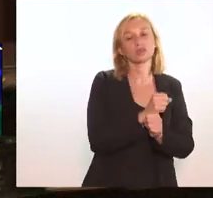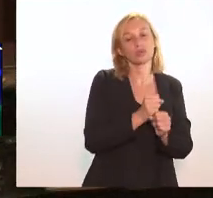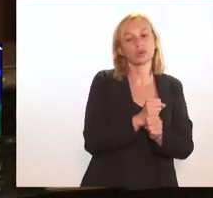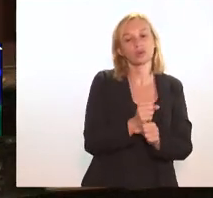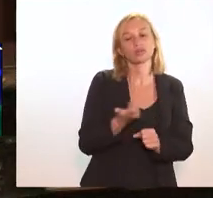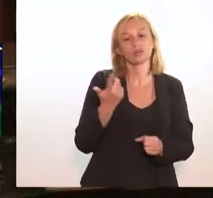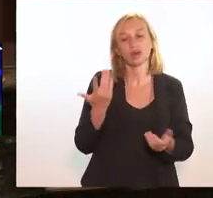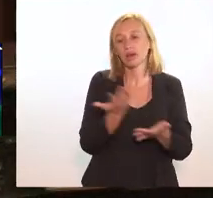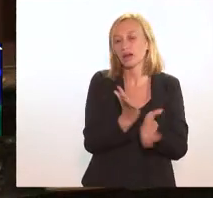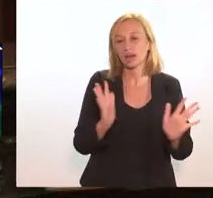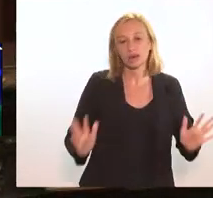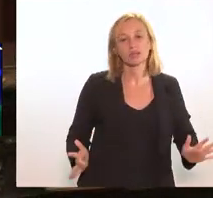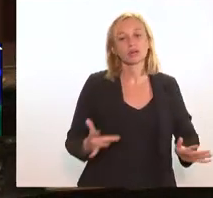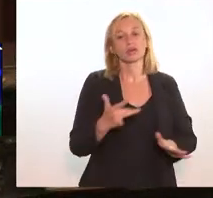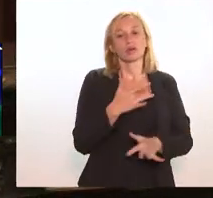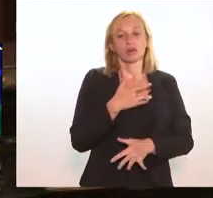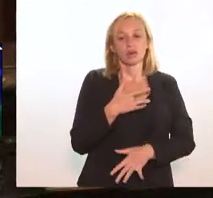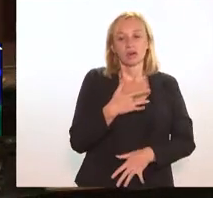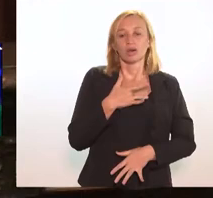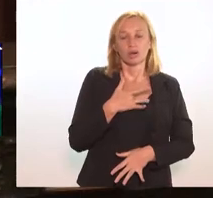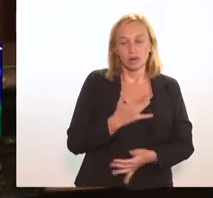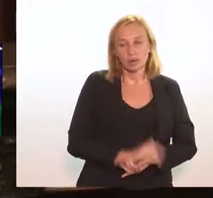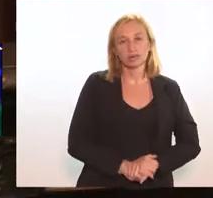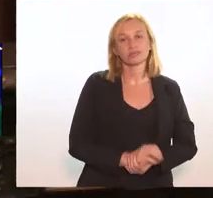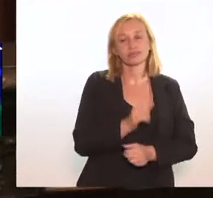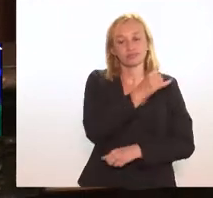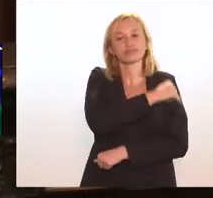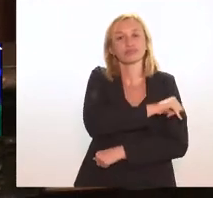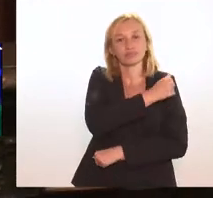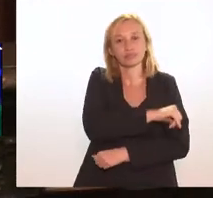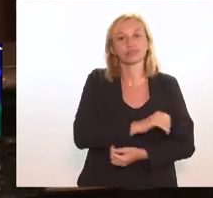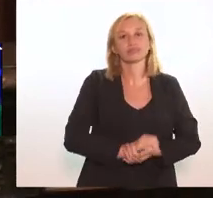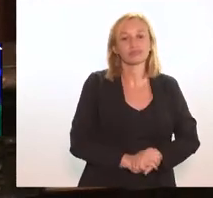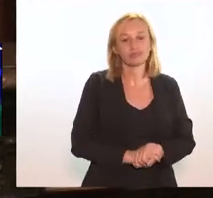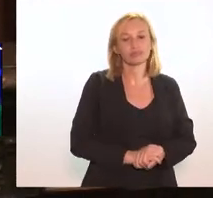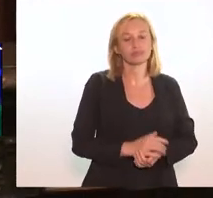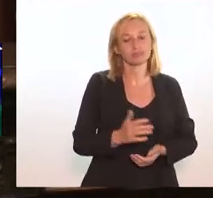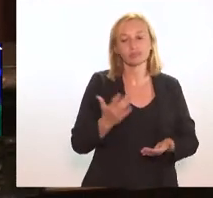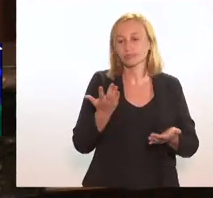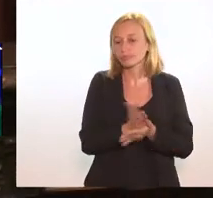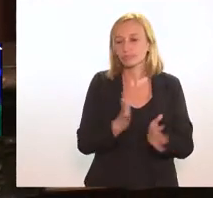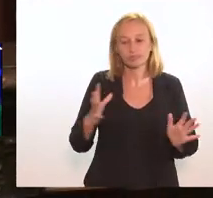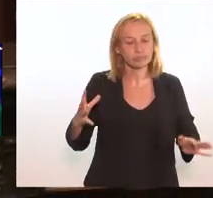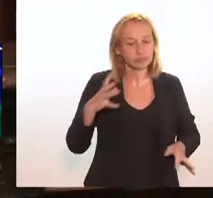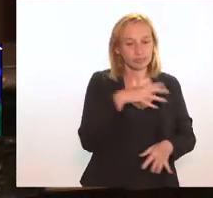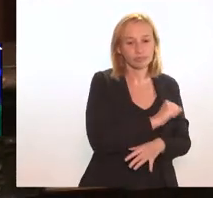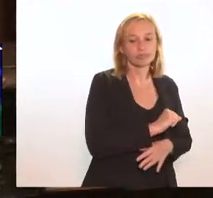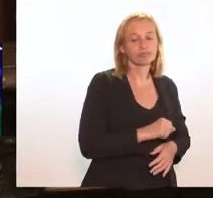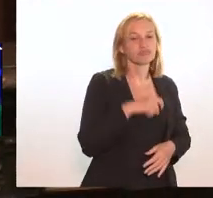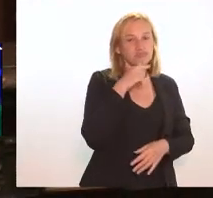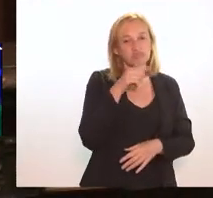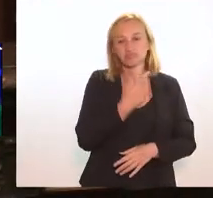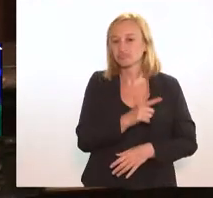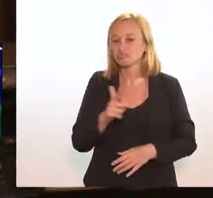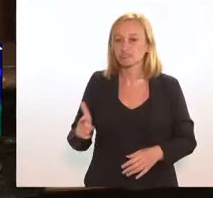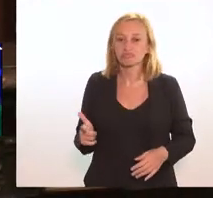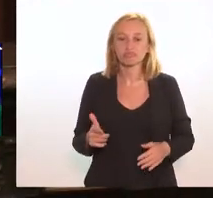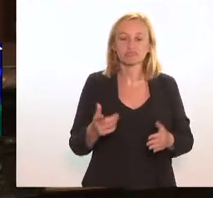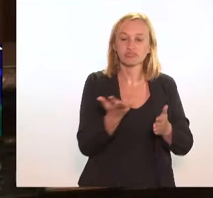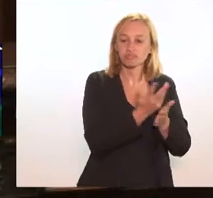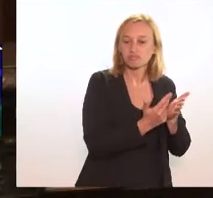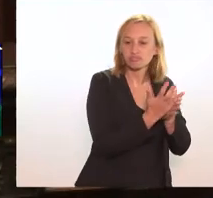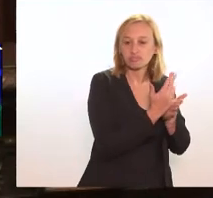gente acabar com a tuberculose no Rio de Janeiro de uma vez por todas. E, sem dúvida nenhuma, um